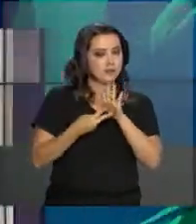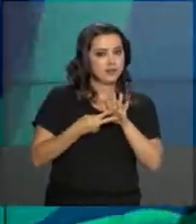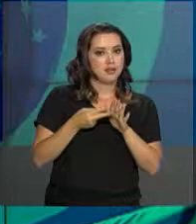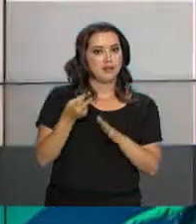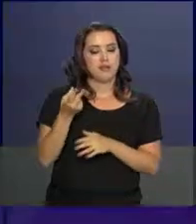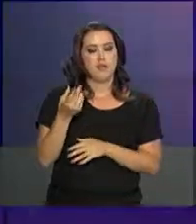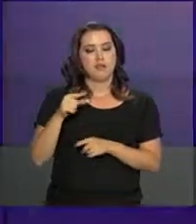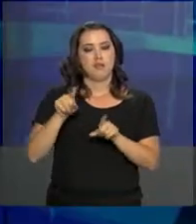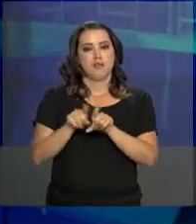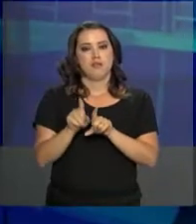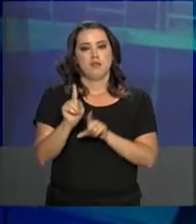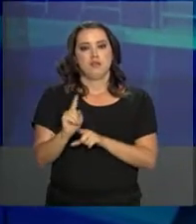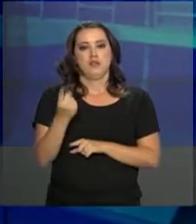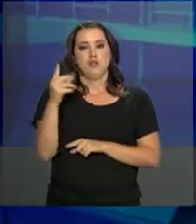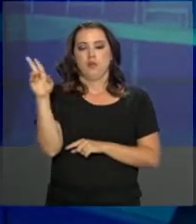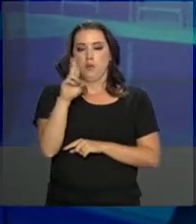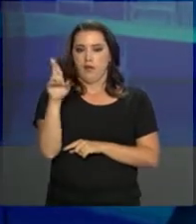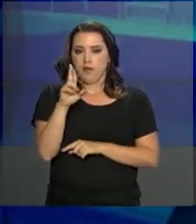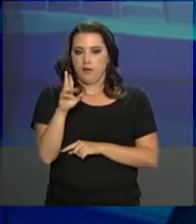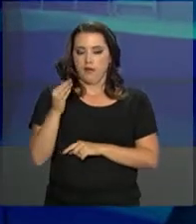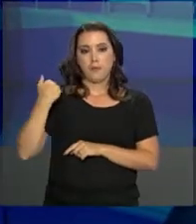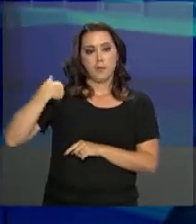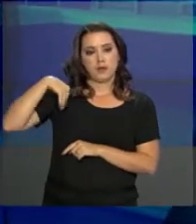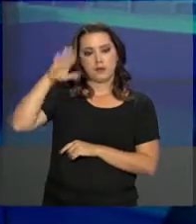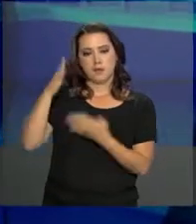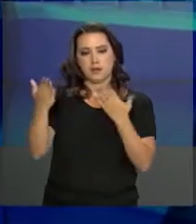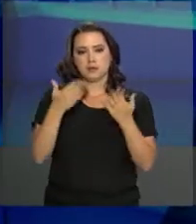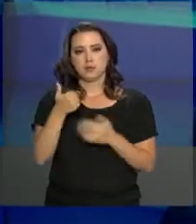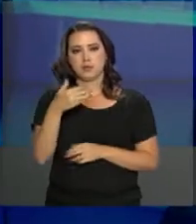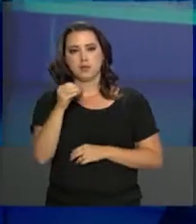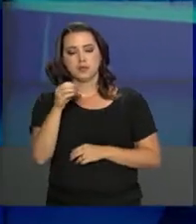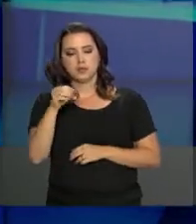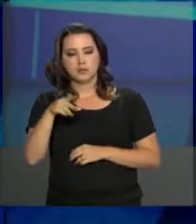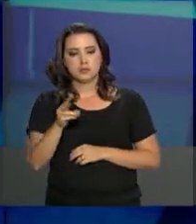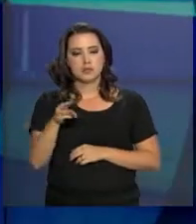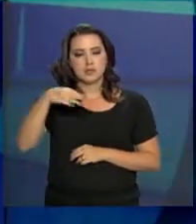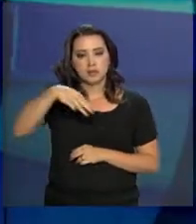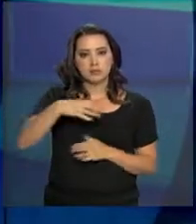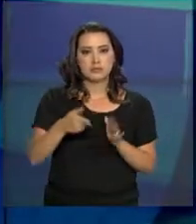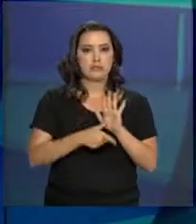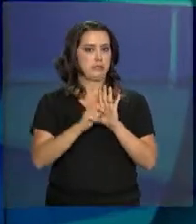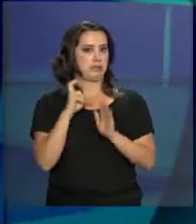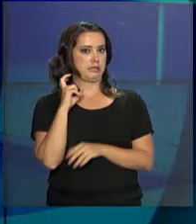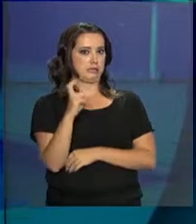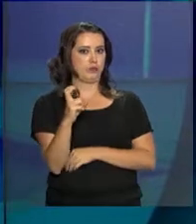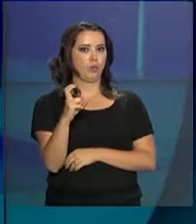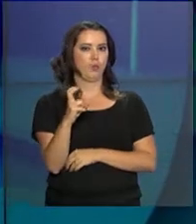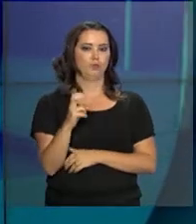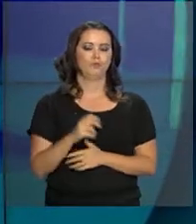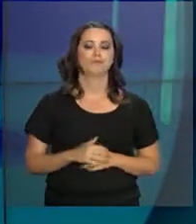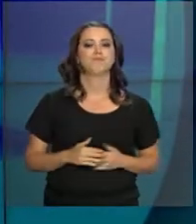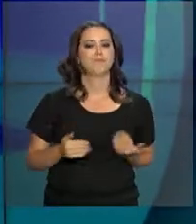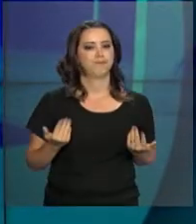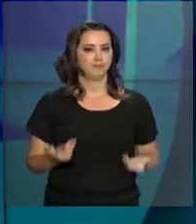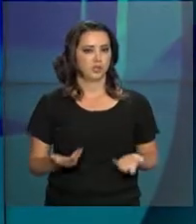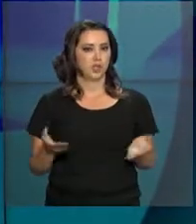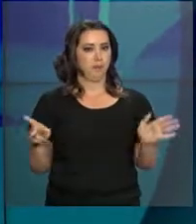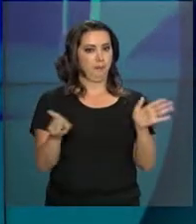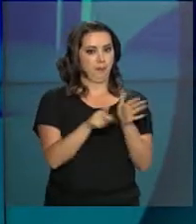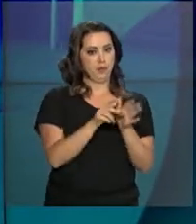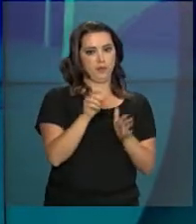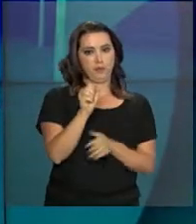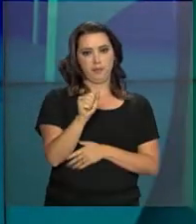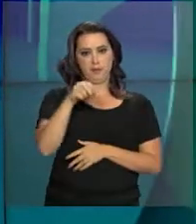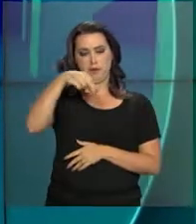a cada 100 kWh consumidos. Até este mês, estavam sendo cobrados R$ 5 a mais. Segundo a Agência Nacional